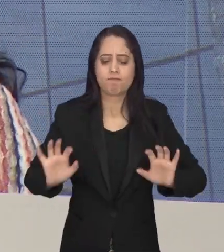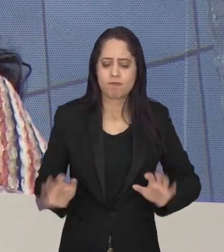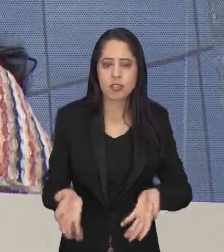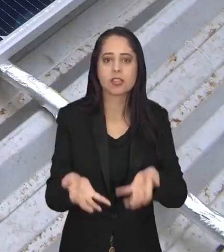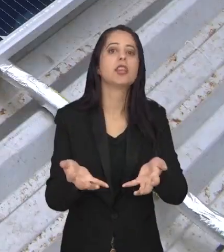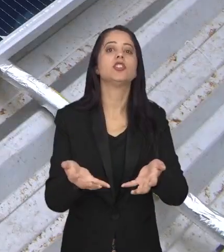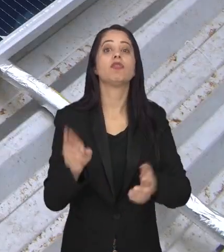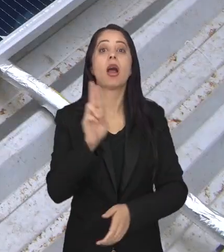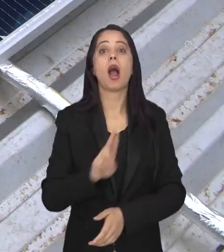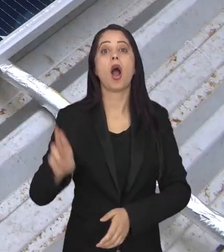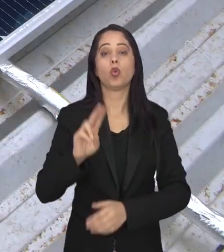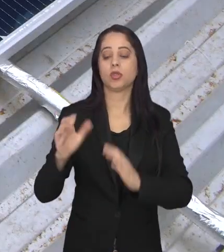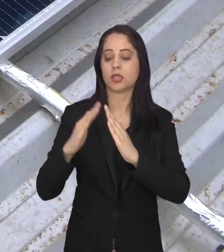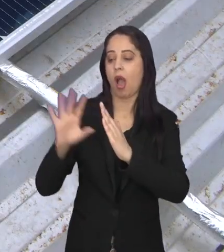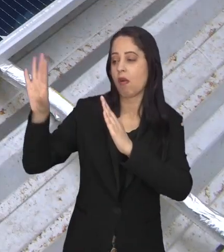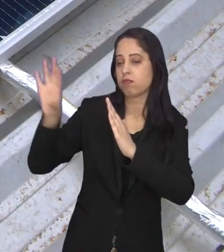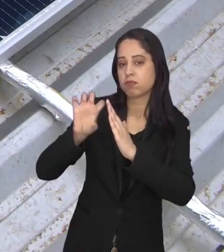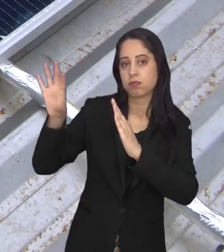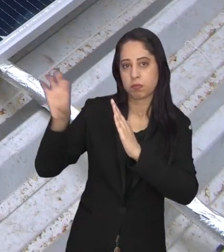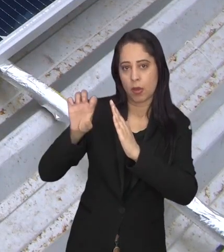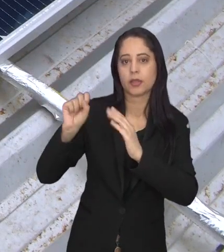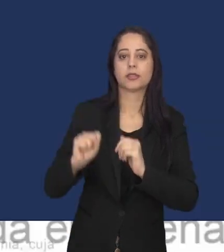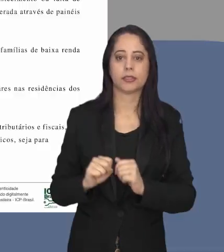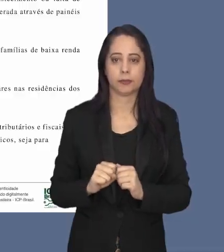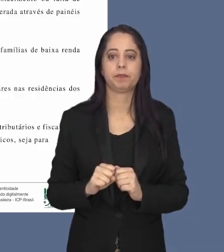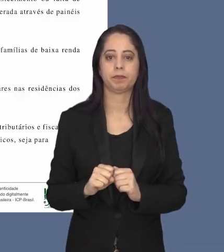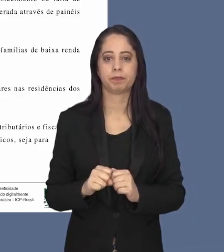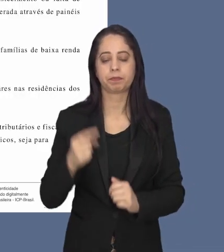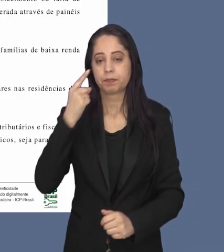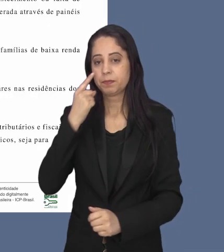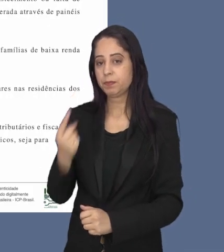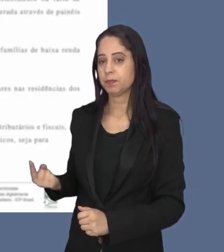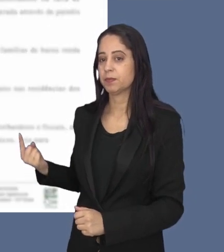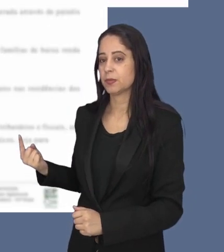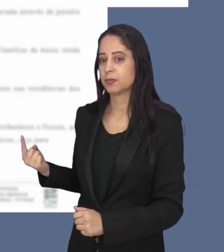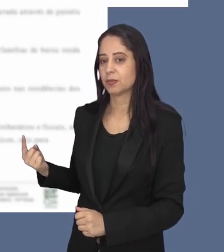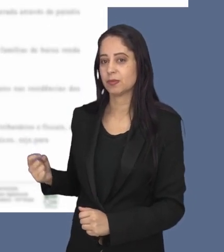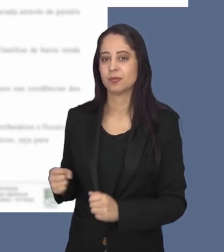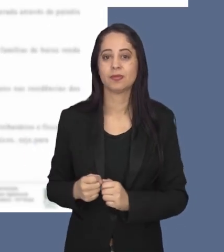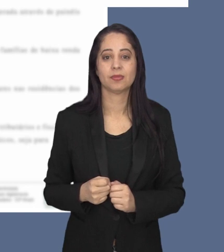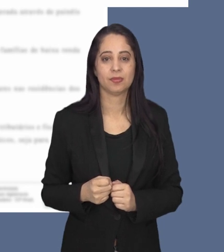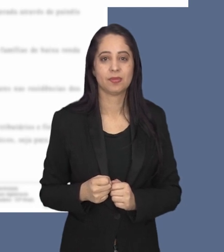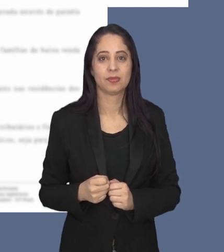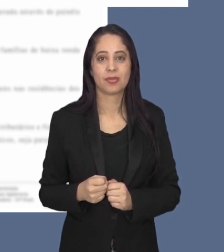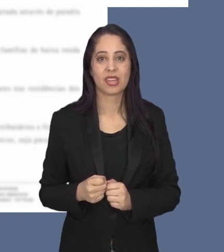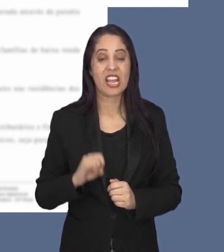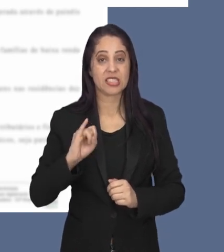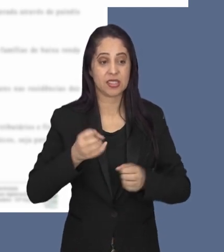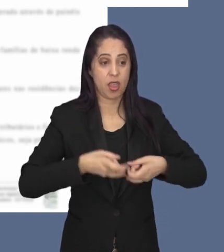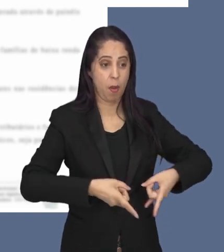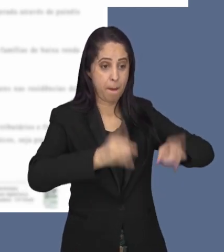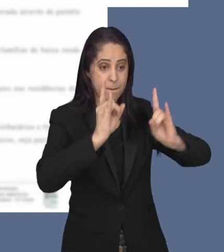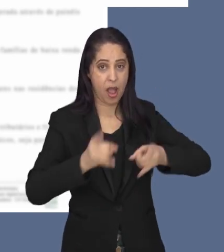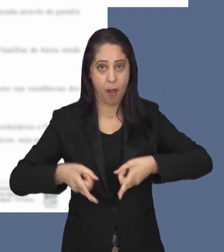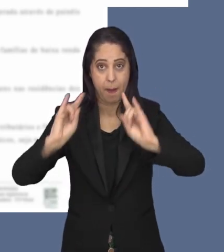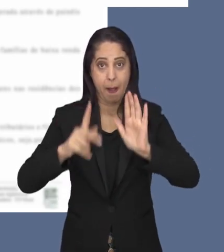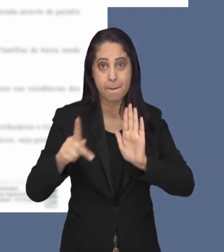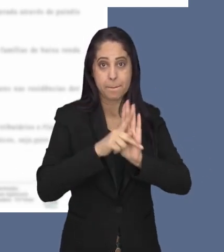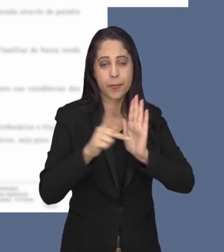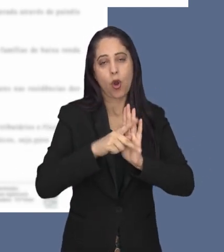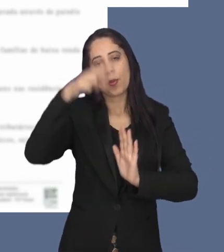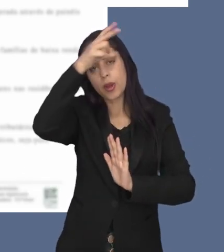sistema gera, ele injeta na rede. E isso vira créditos para ele, onde ele pode abater da própria planta onde foi instalada, como ele pode abater